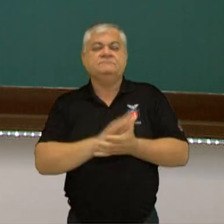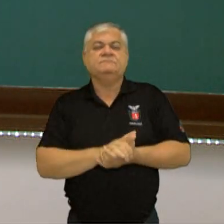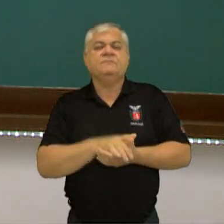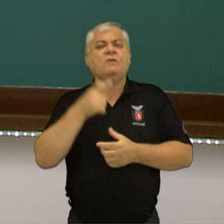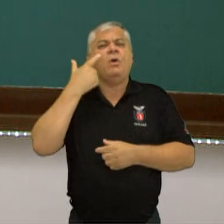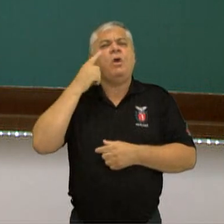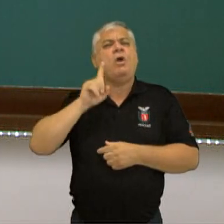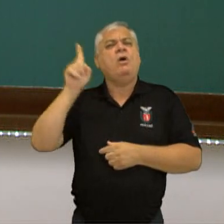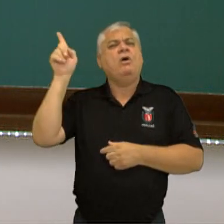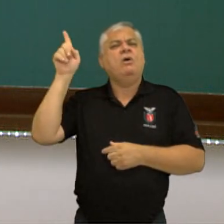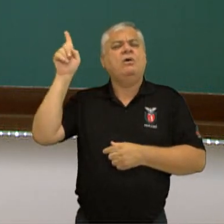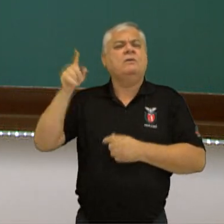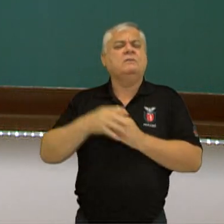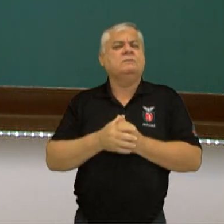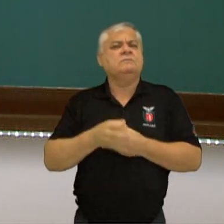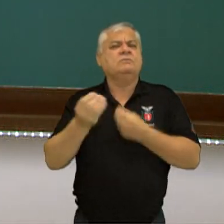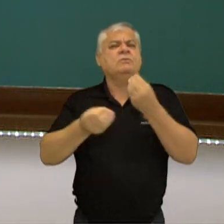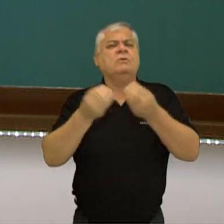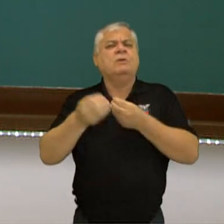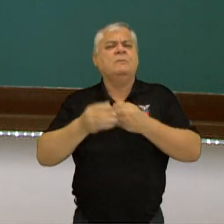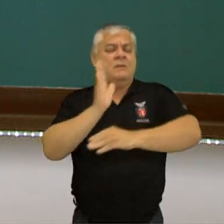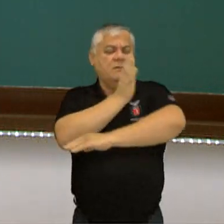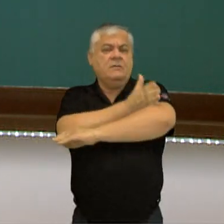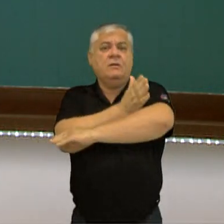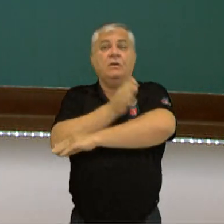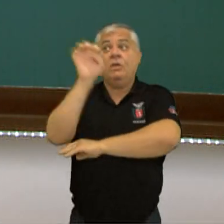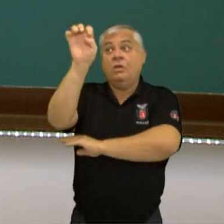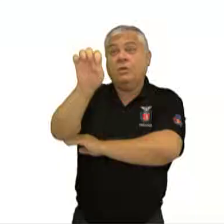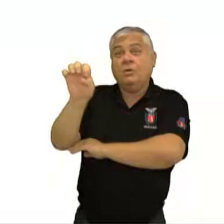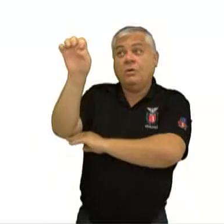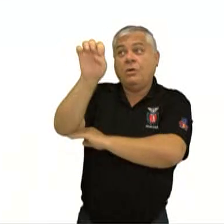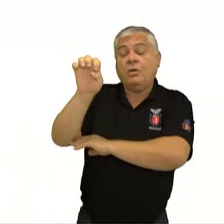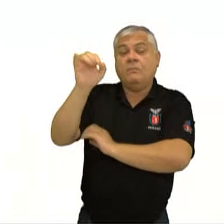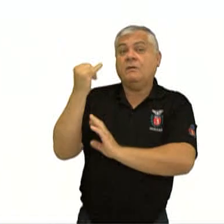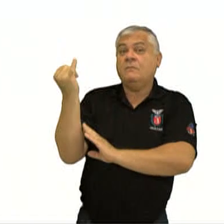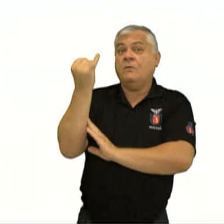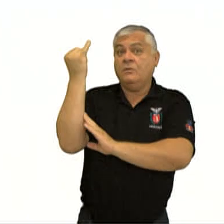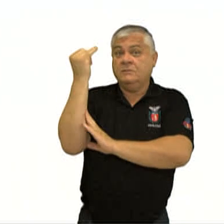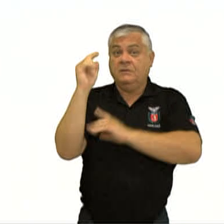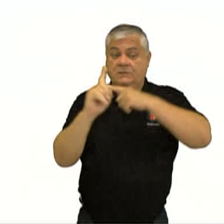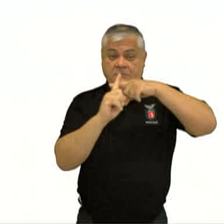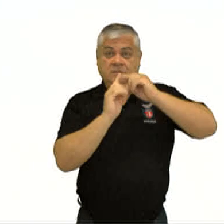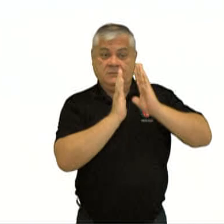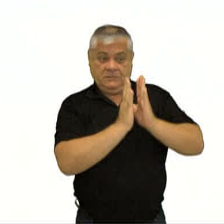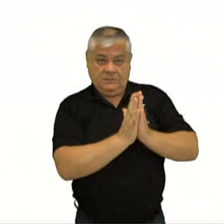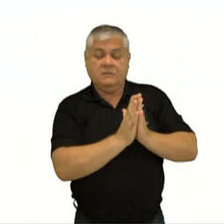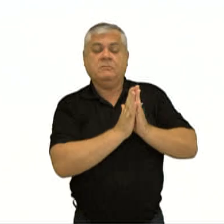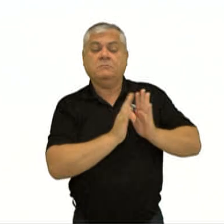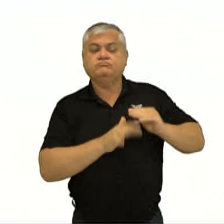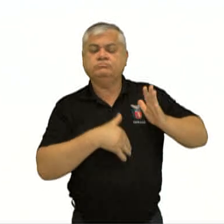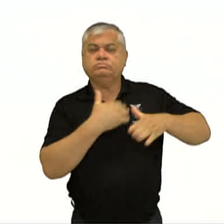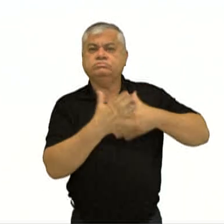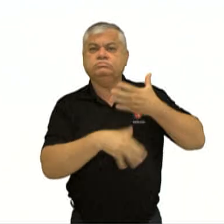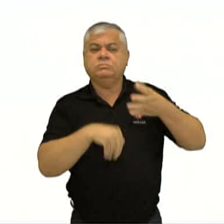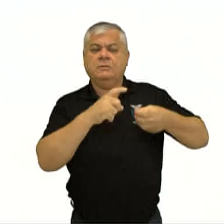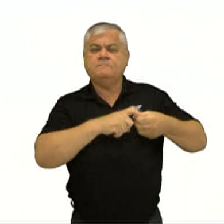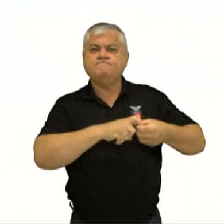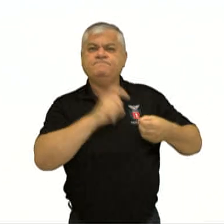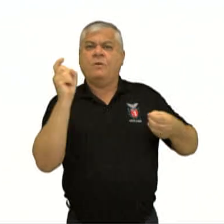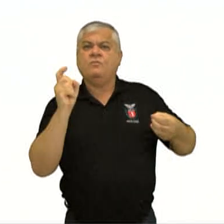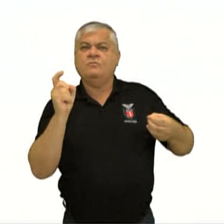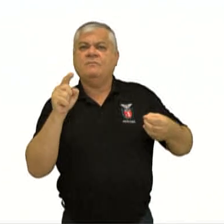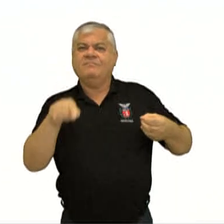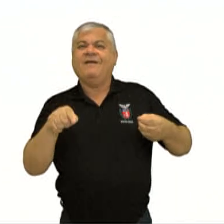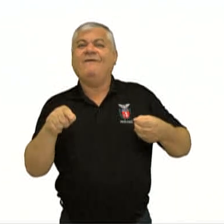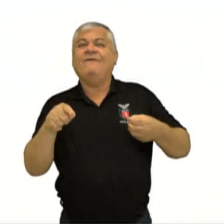ó. As seguintes questões: durante a Idade Média na Europa, o teatro tinha importância para a igreja. A situação se transformou no século XV com a decadência do